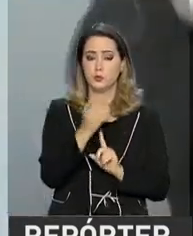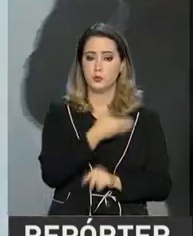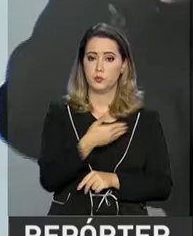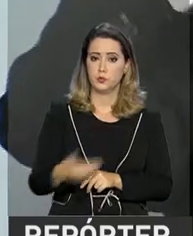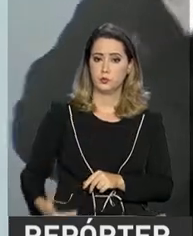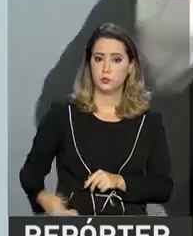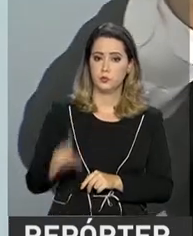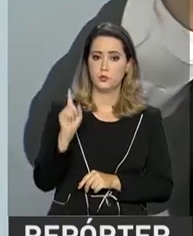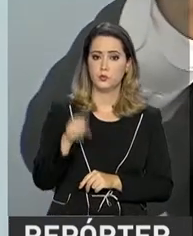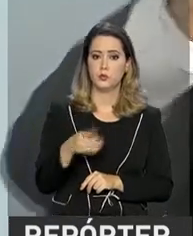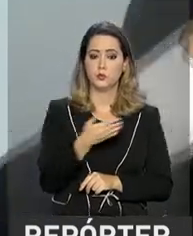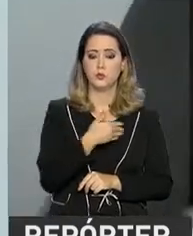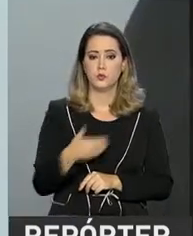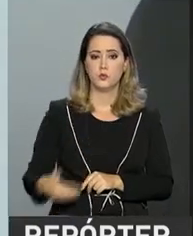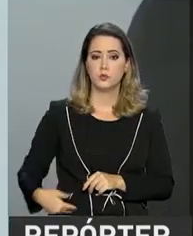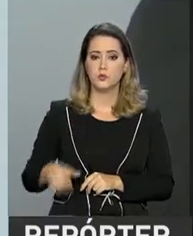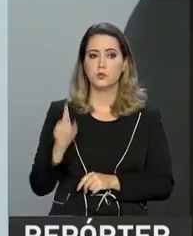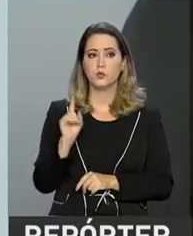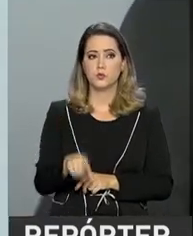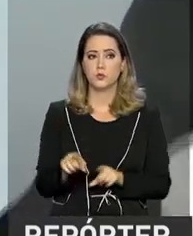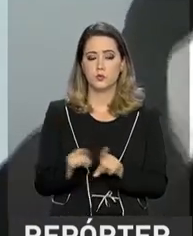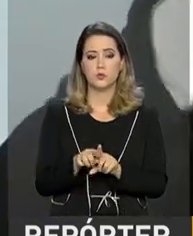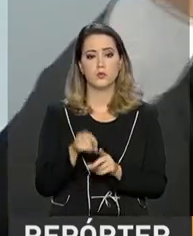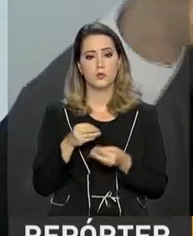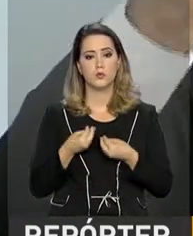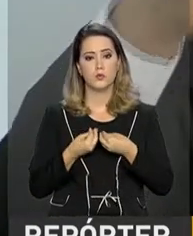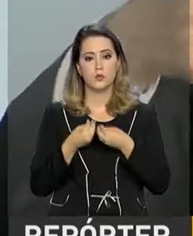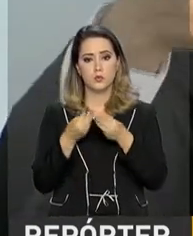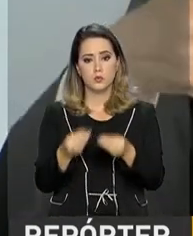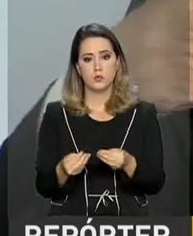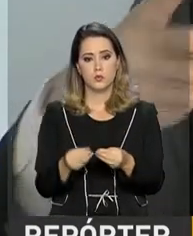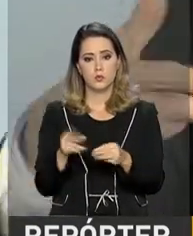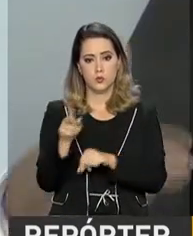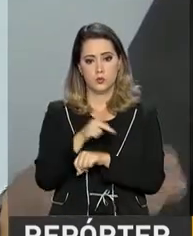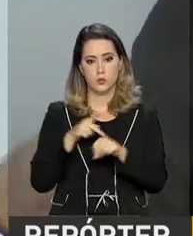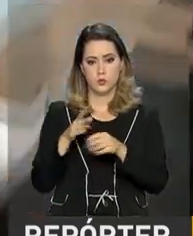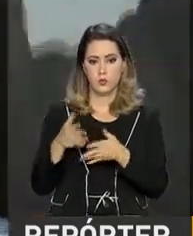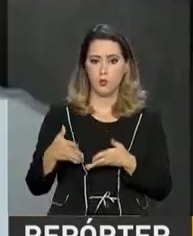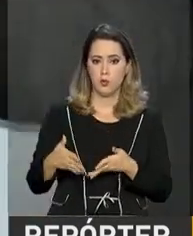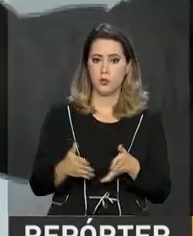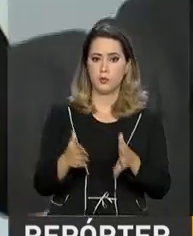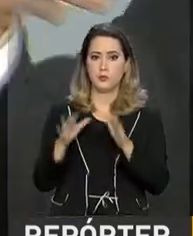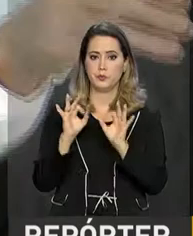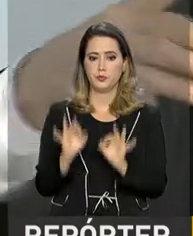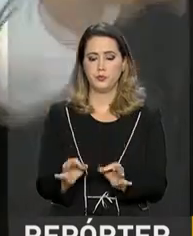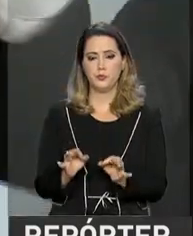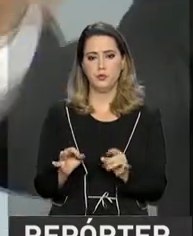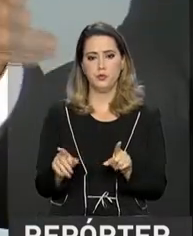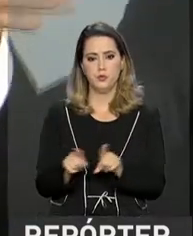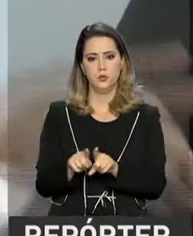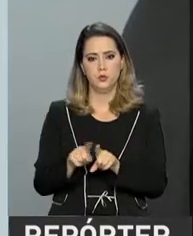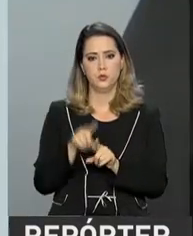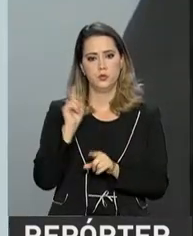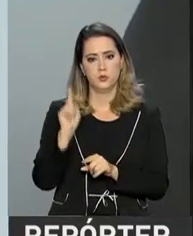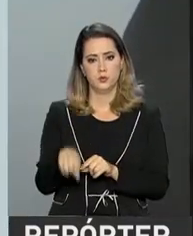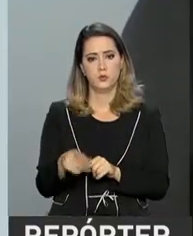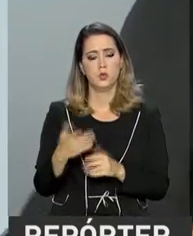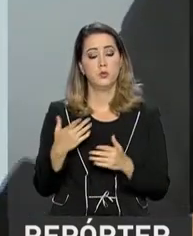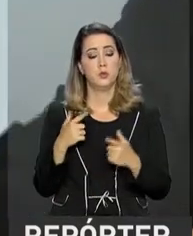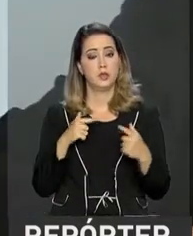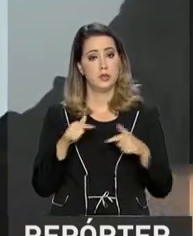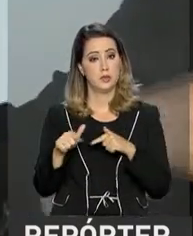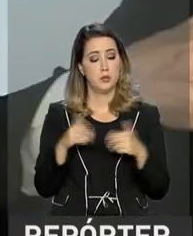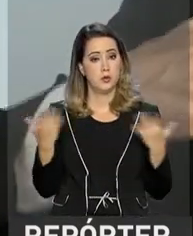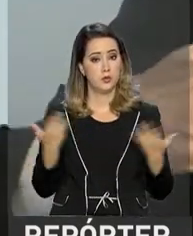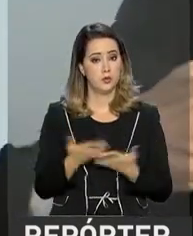um governo que não só coloca o país para funcionar como esta obra de hoje